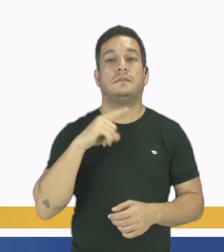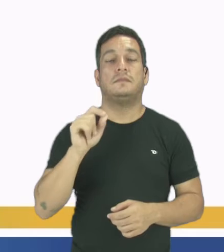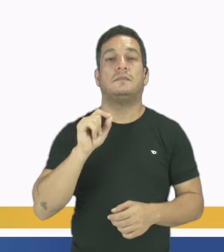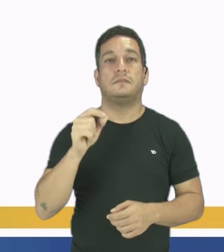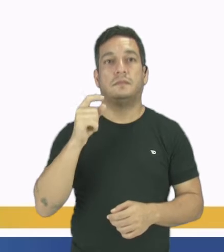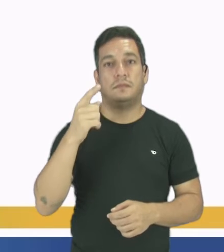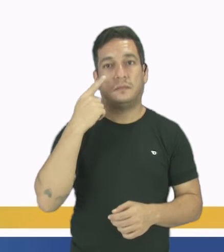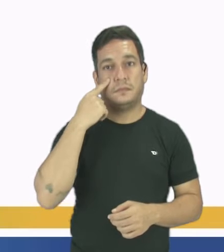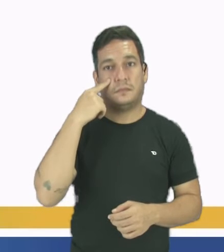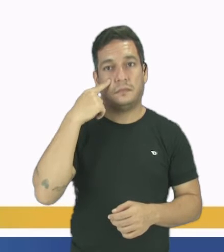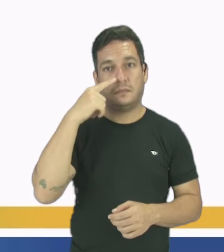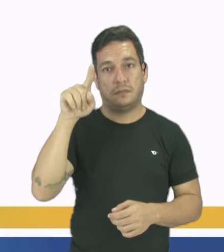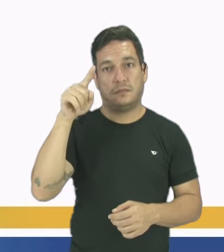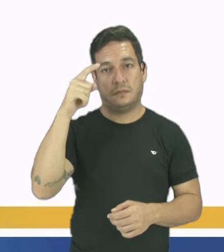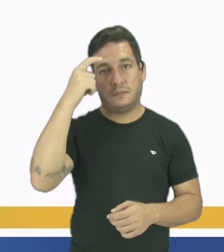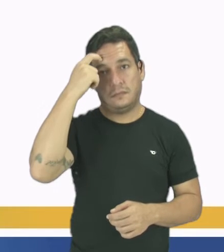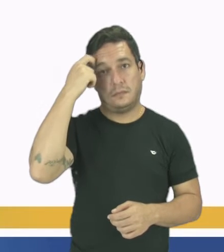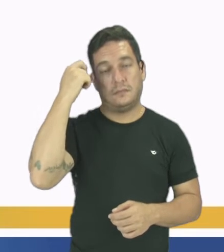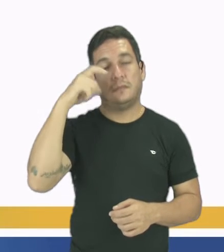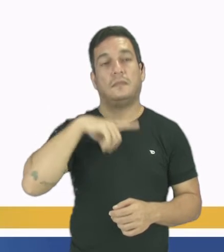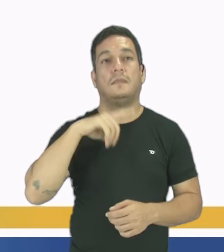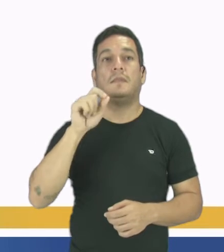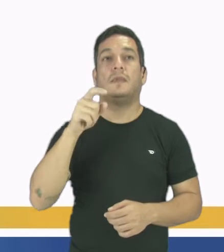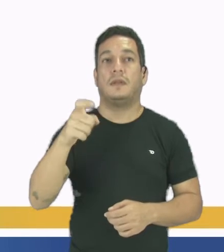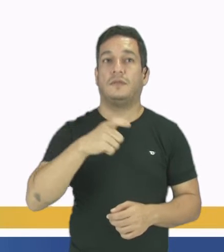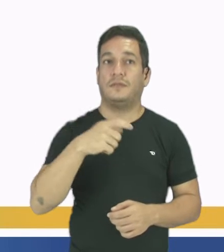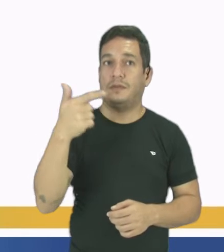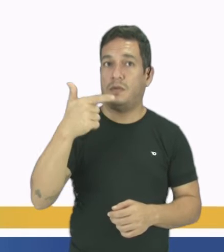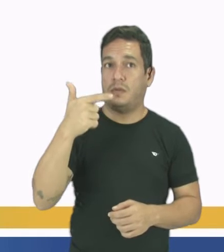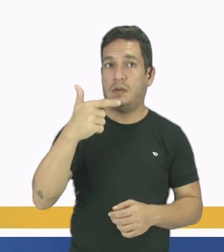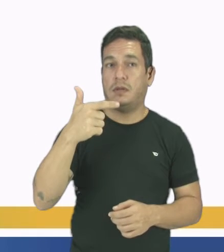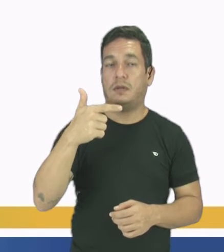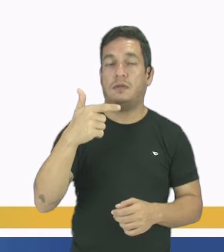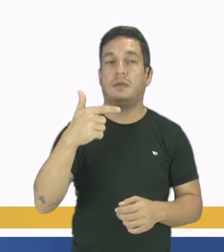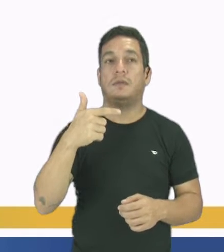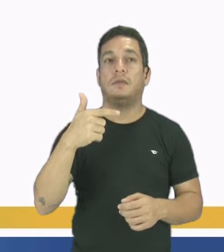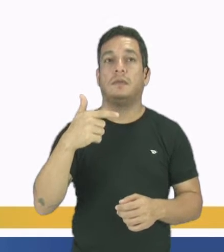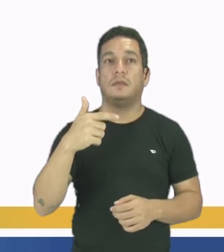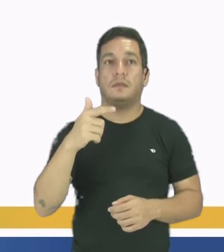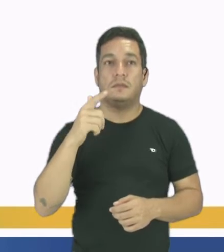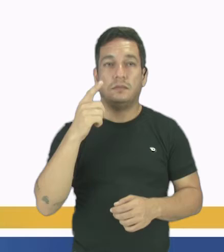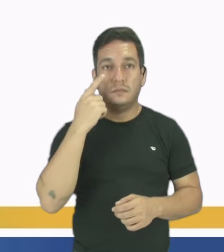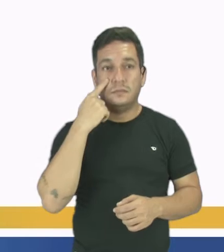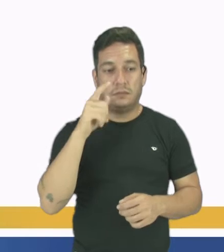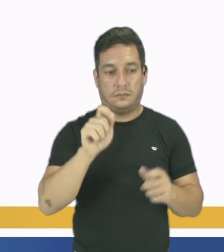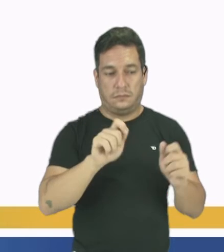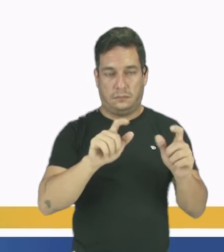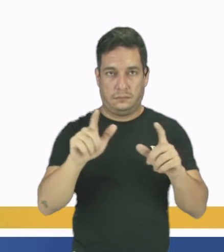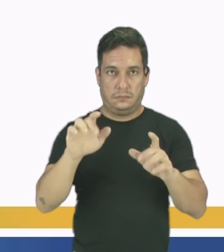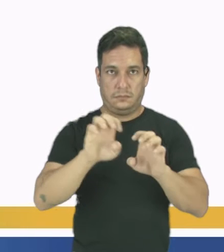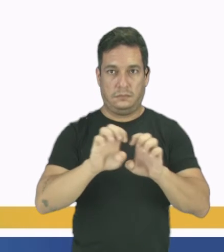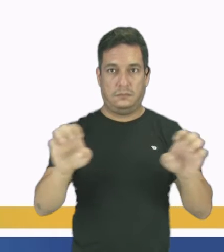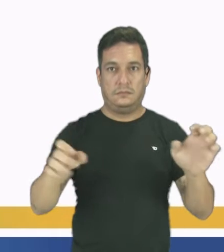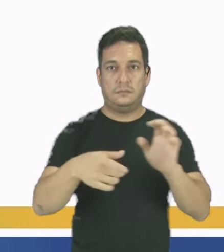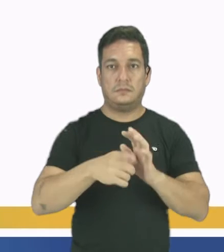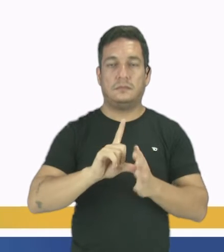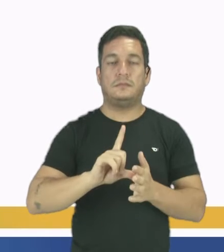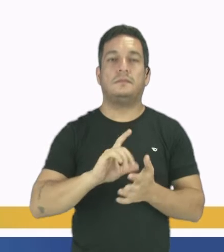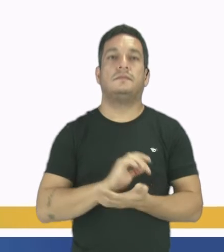devemos observar aqui, que nós temos o x² da equação, acompanhe comigo a equação anterior